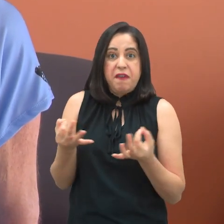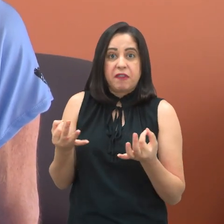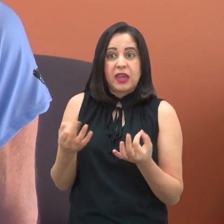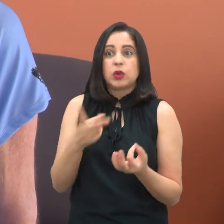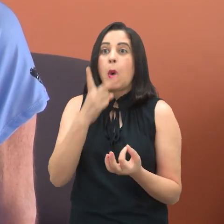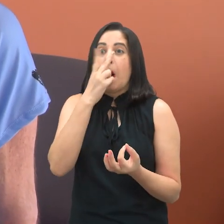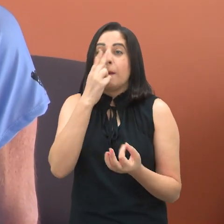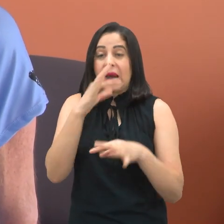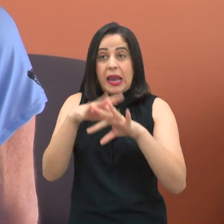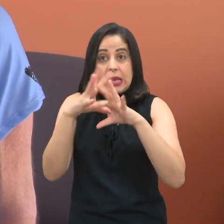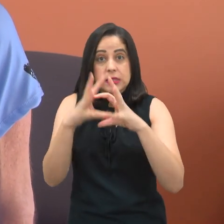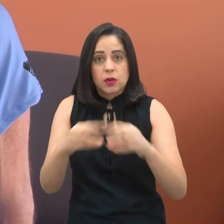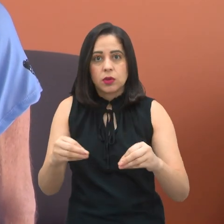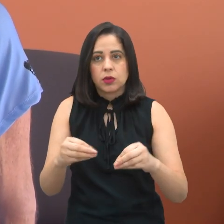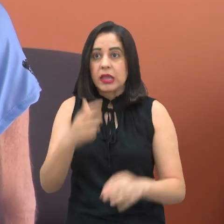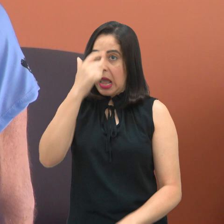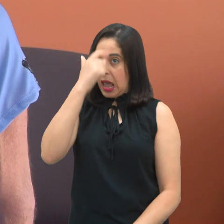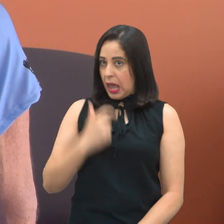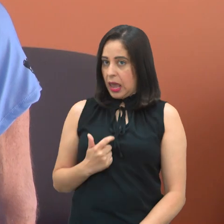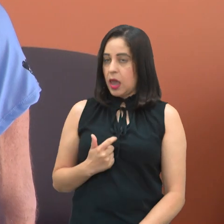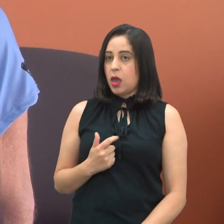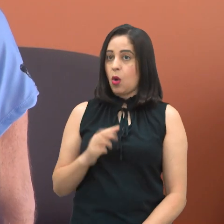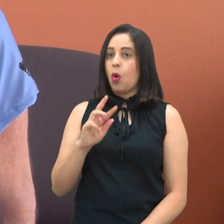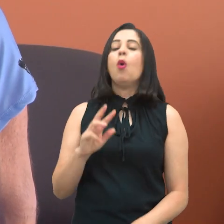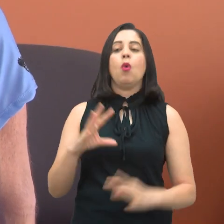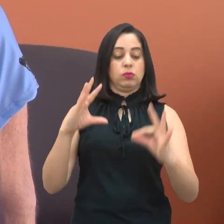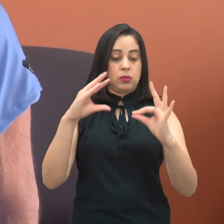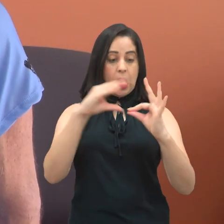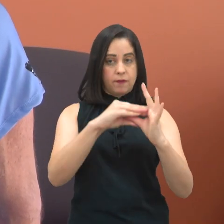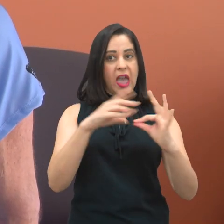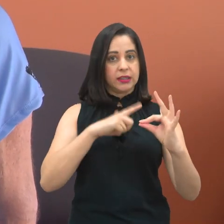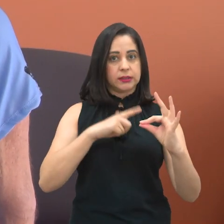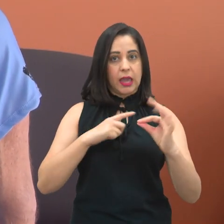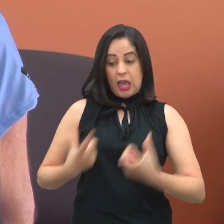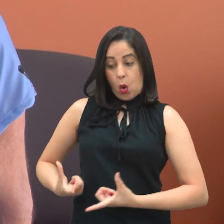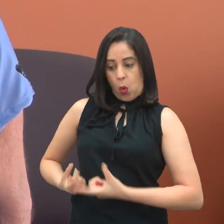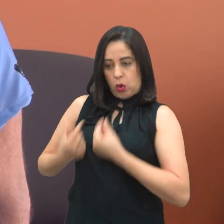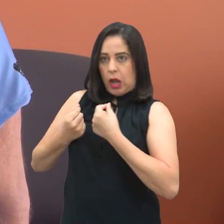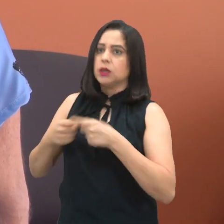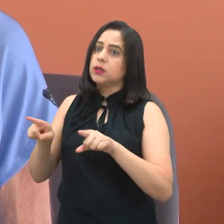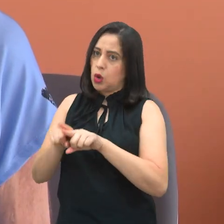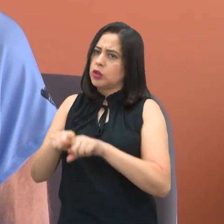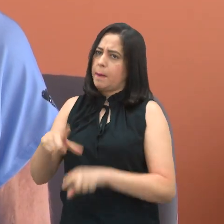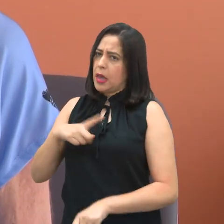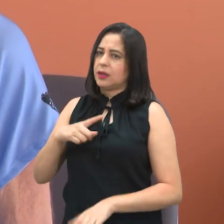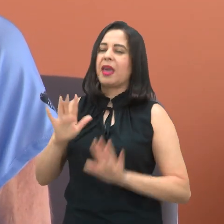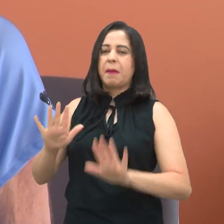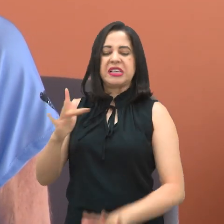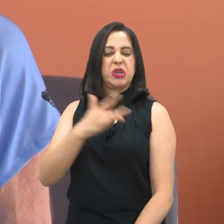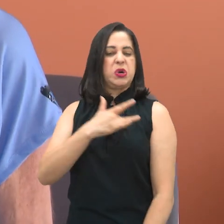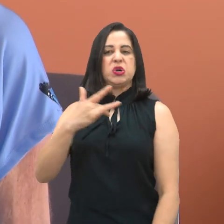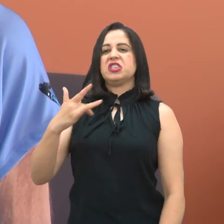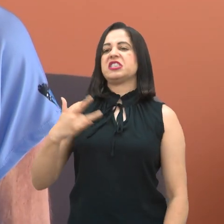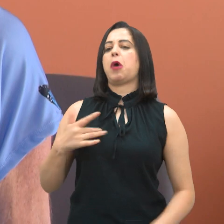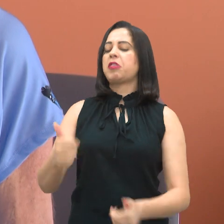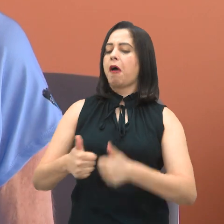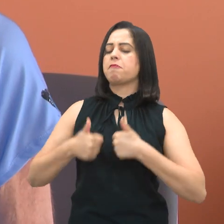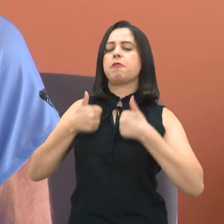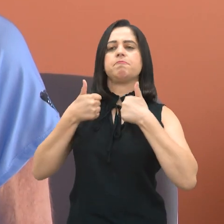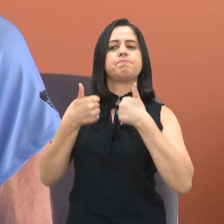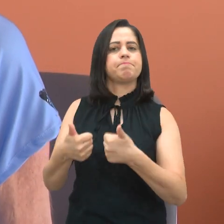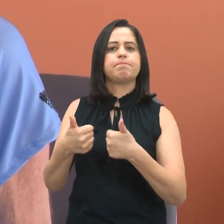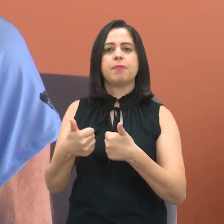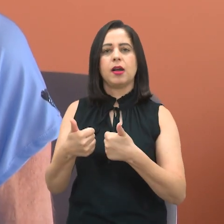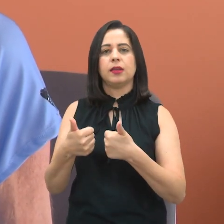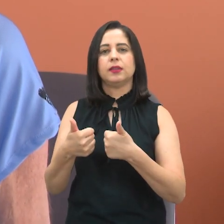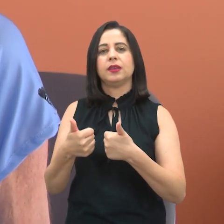tenho HIV e tenho um câncer, mas eu não sou doente, eu sou totalmente saudável. E viver bem, mesmo com essas questões